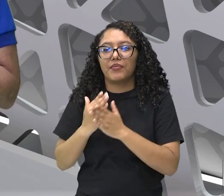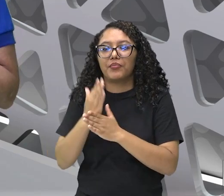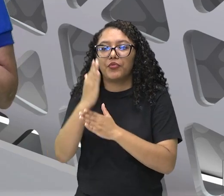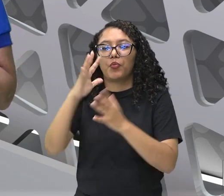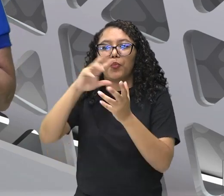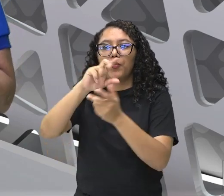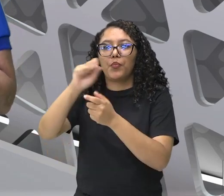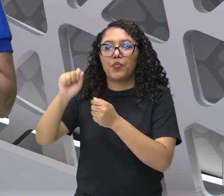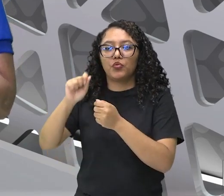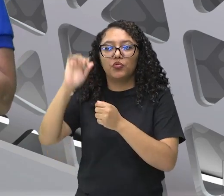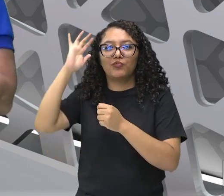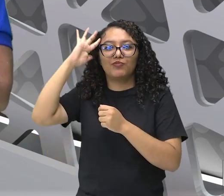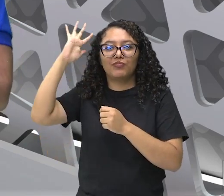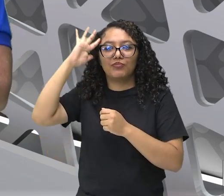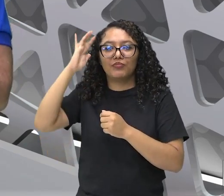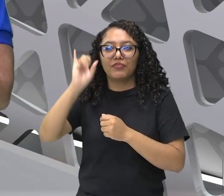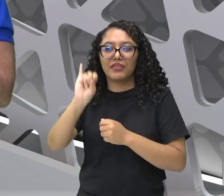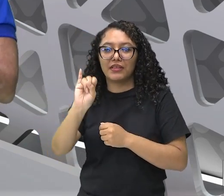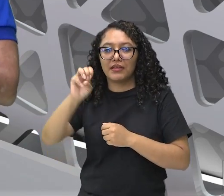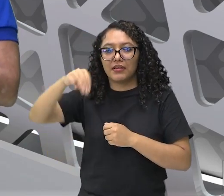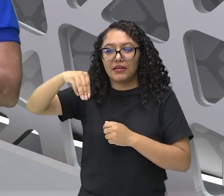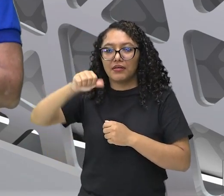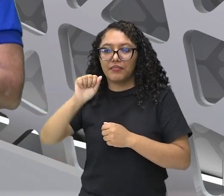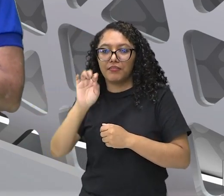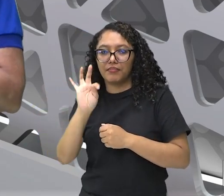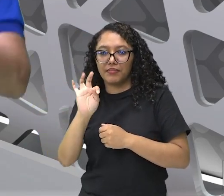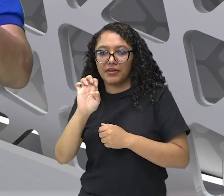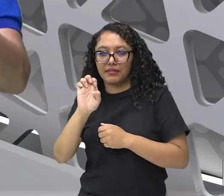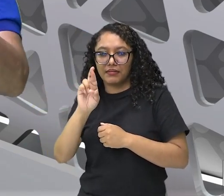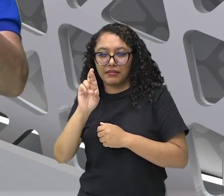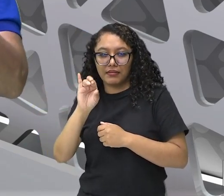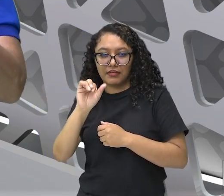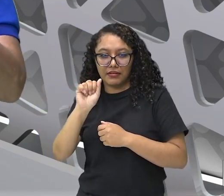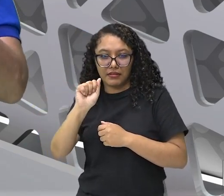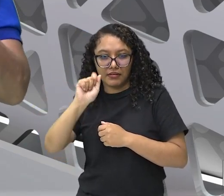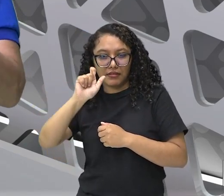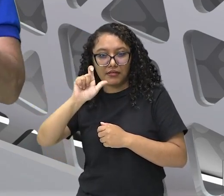vai para o imaterial. Vamos lá então,